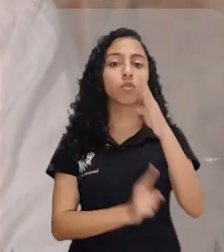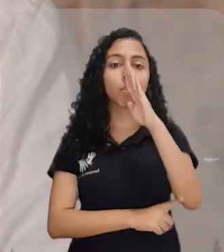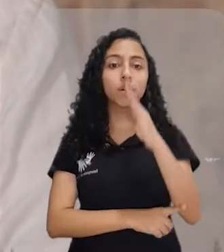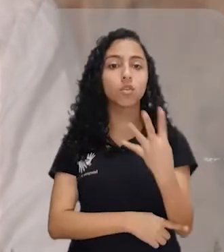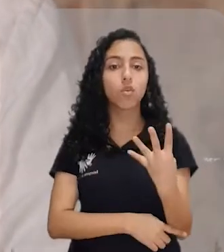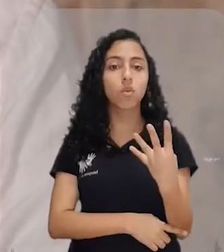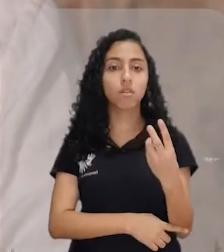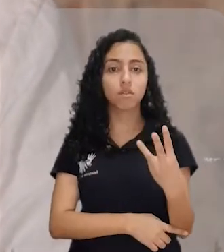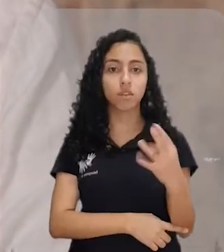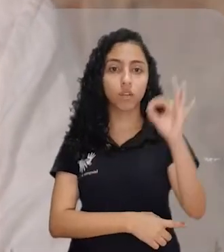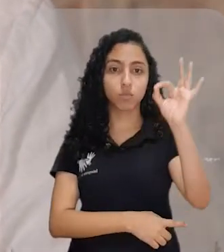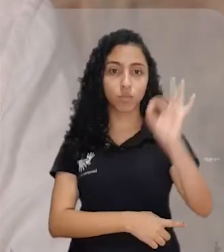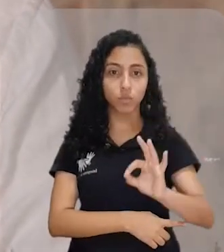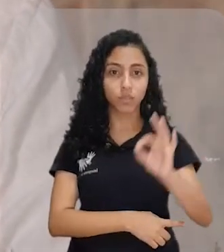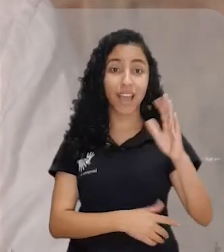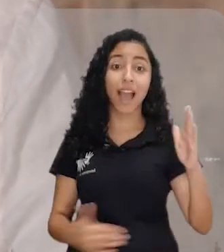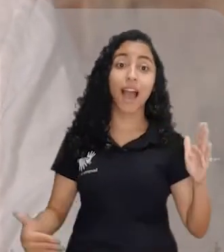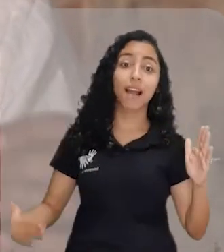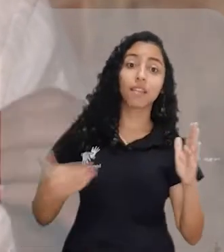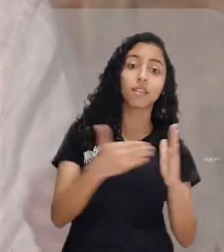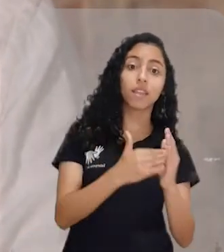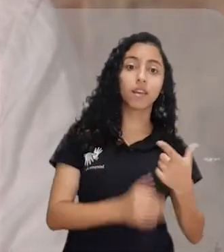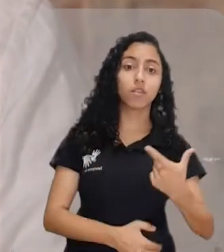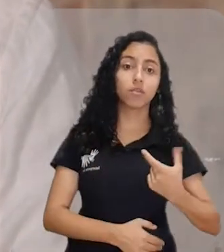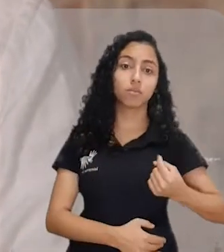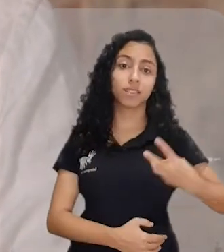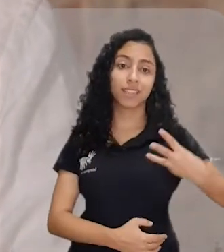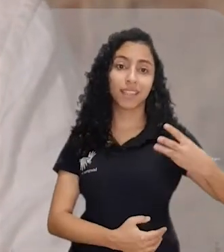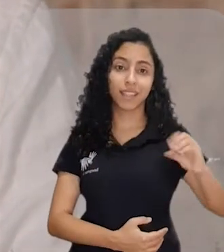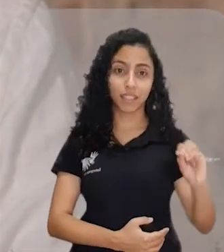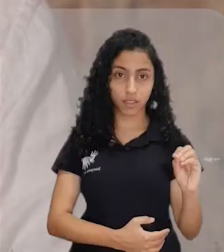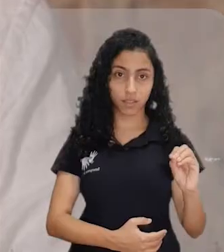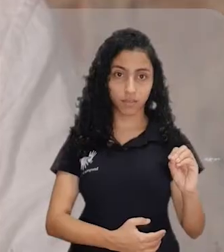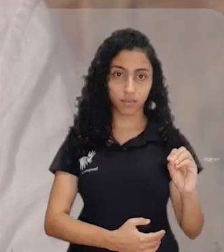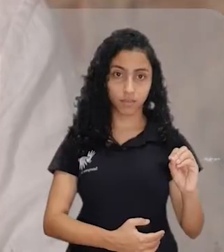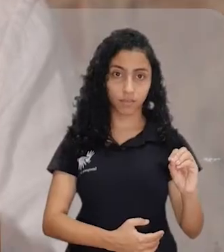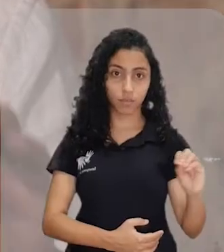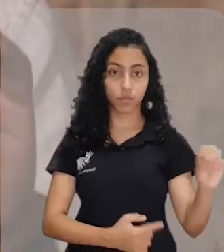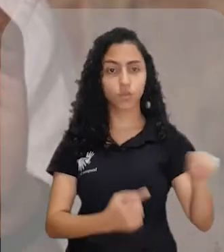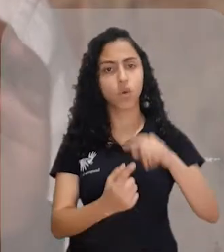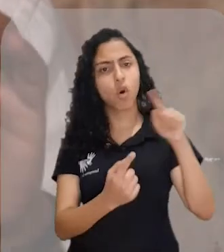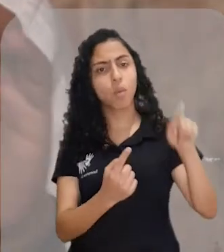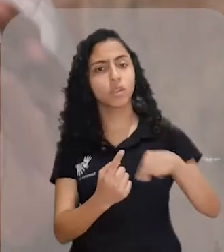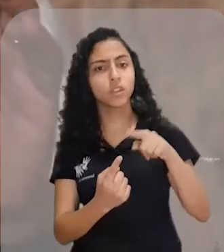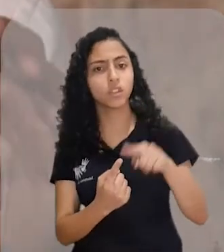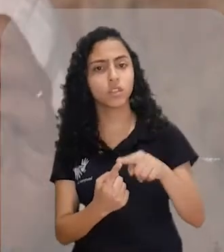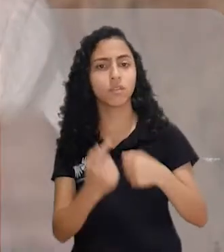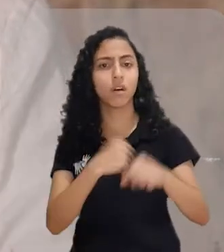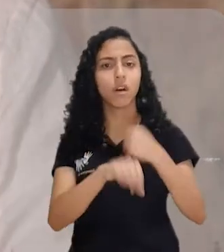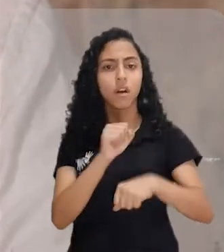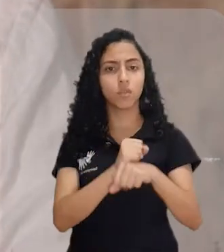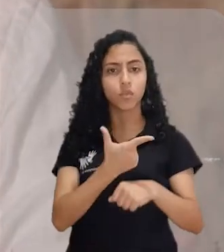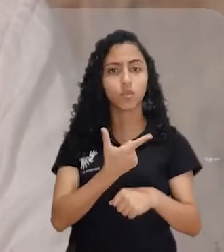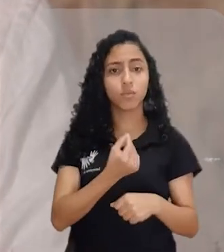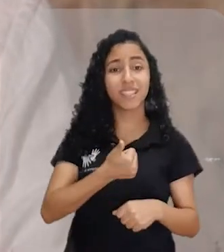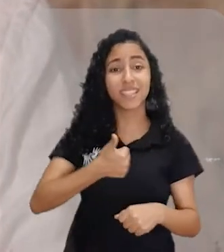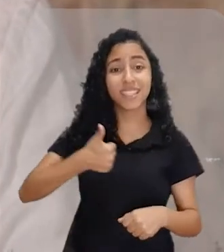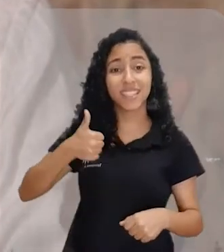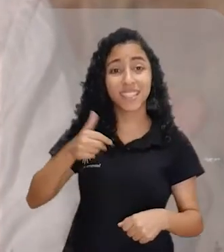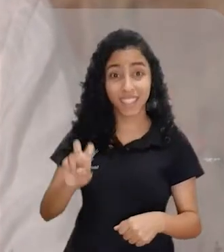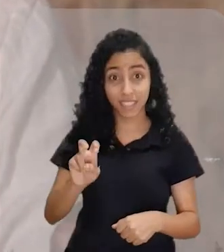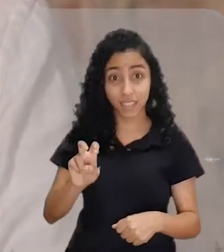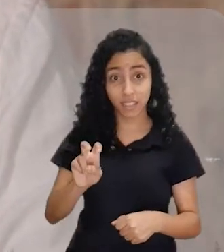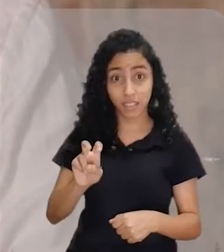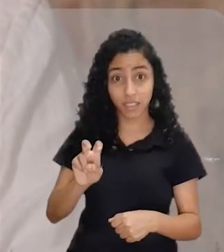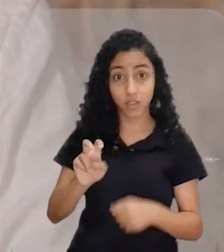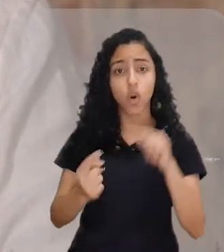reduzir 43% das emissões até o ano de 2030. Então, nessa meta, quando ela foi apresentada no